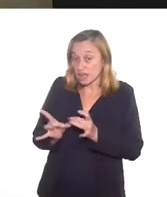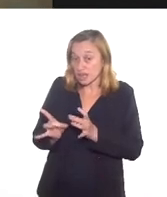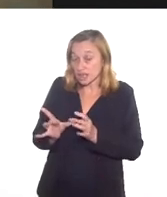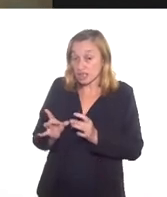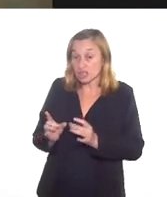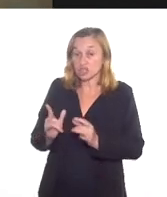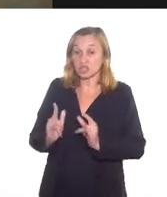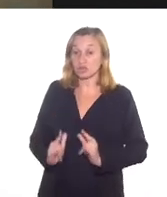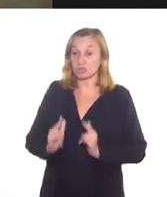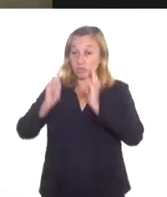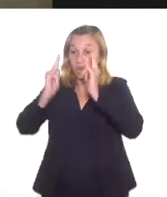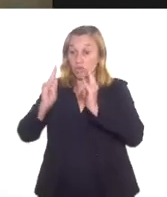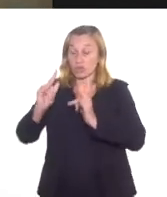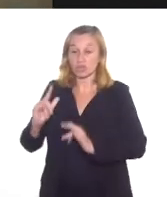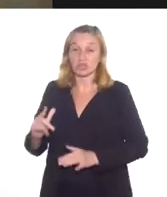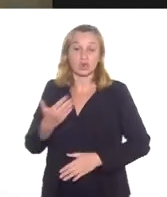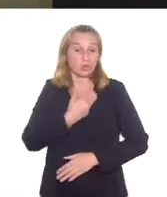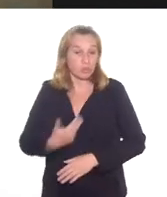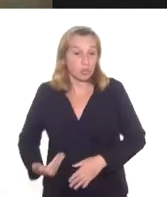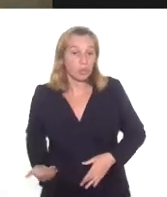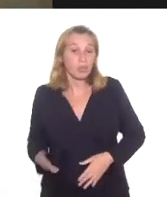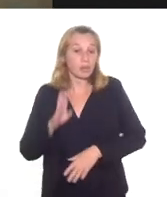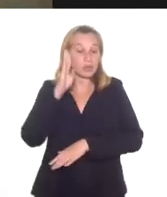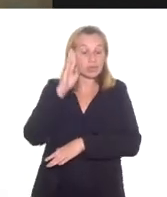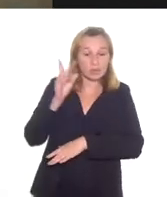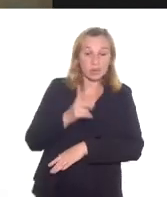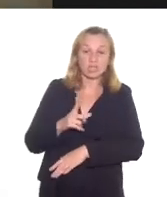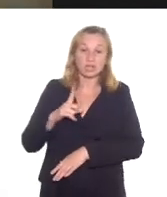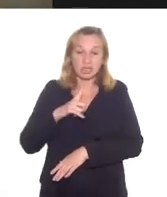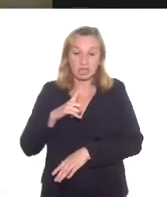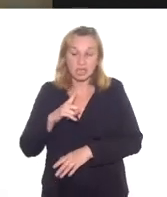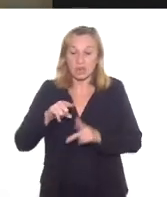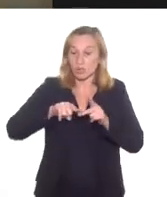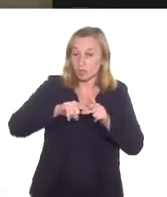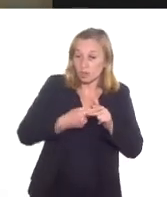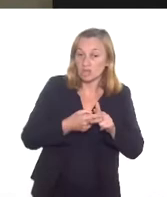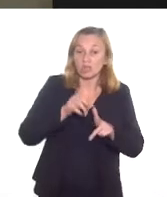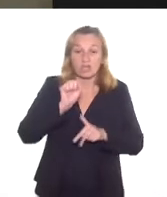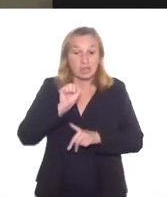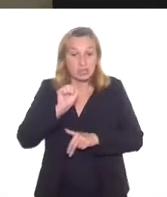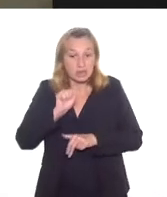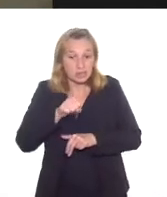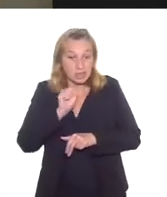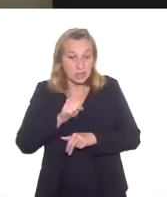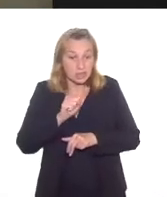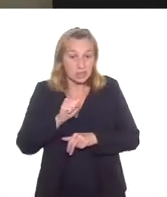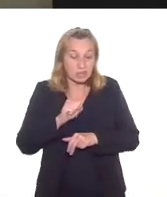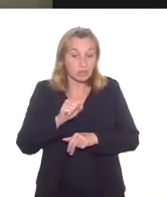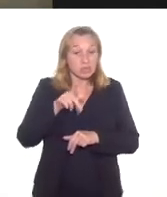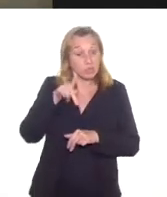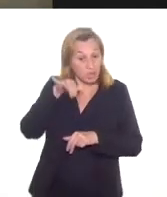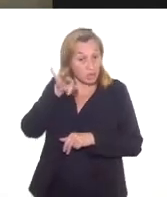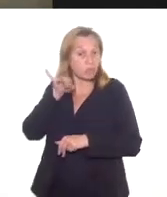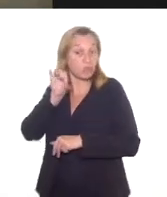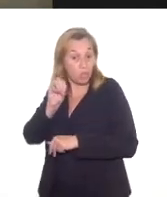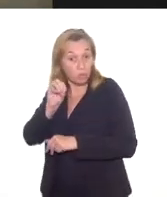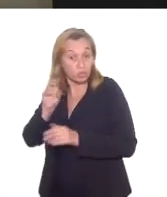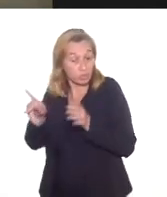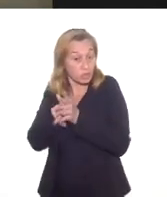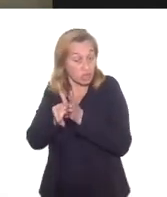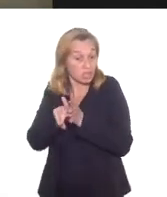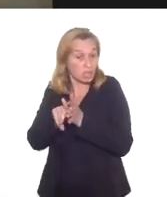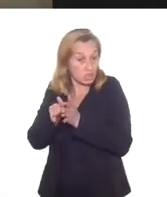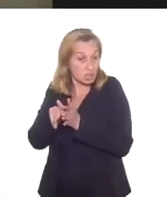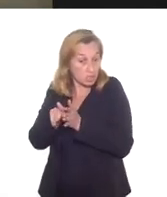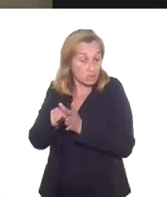Então, é fundamental que a gente possa ter a manutenção do patrimônio público